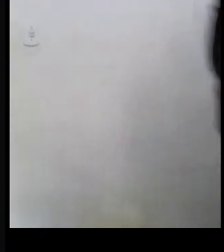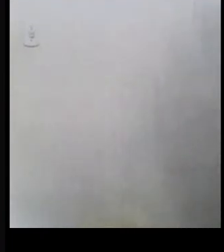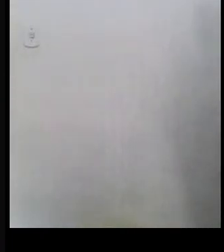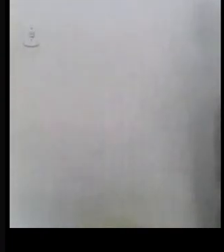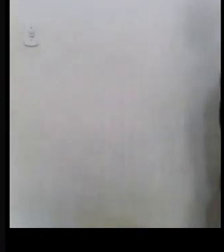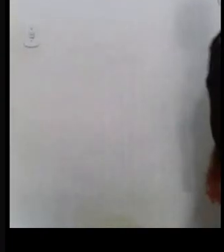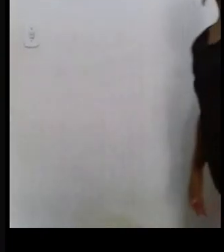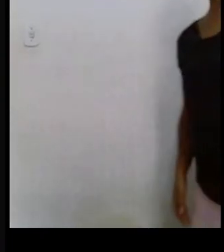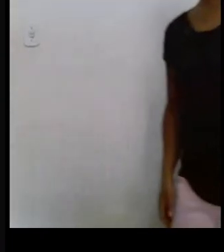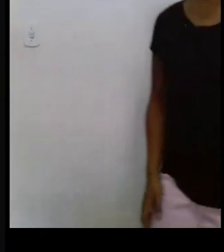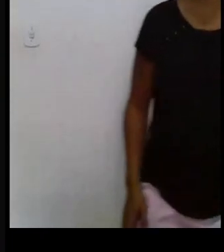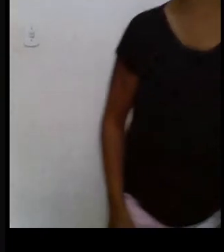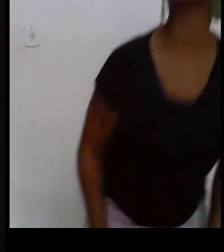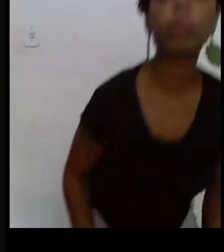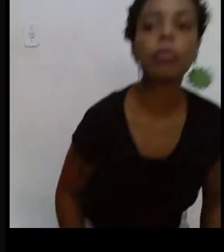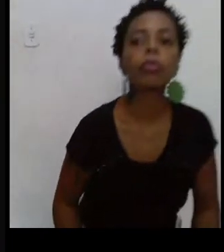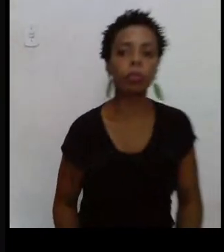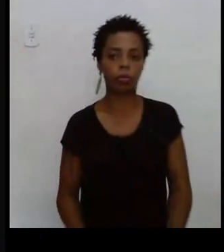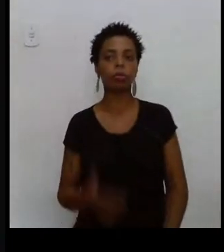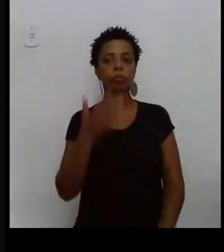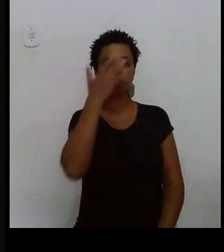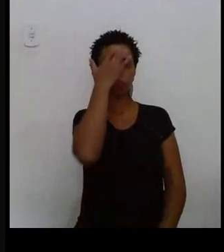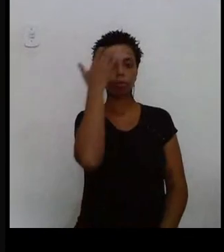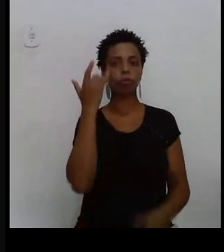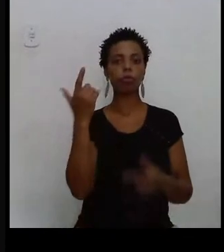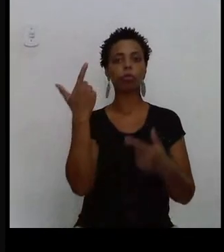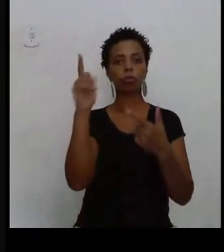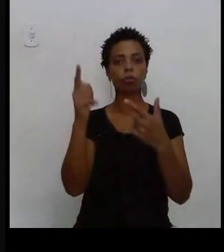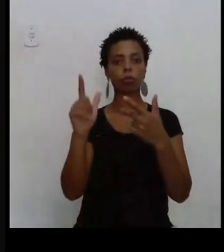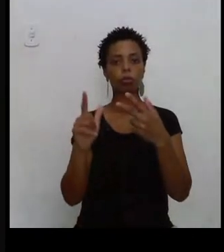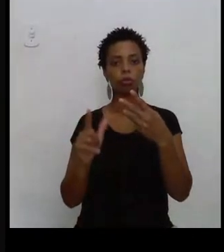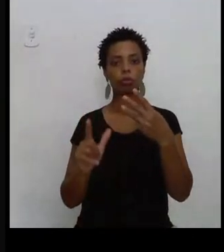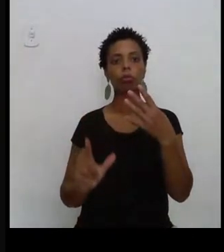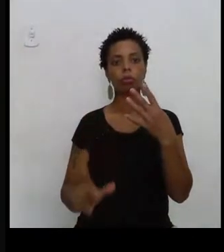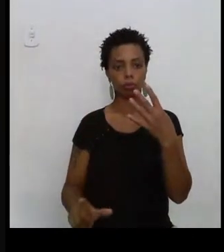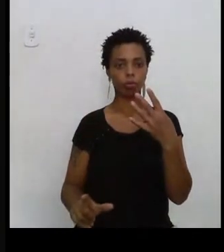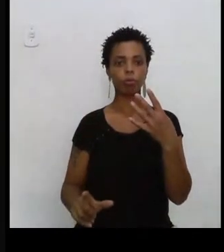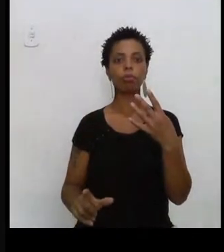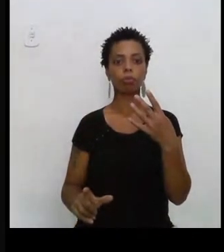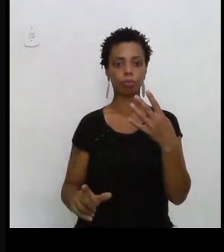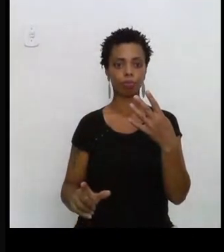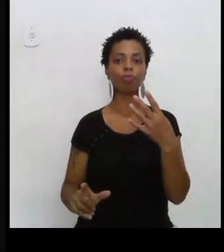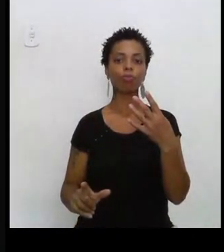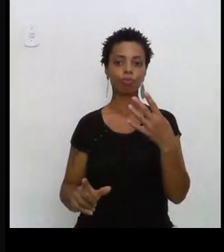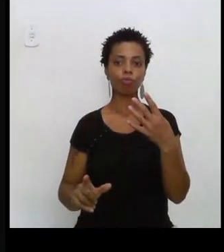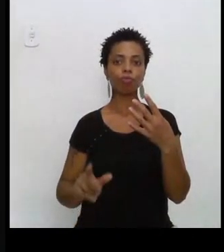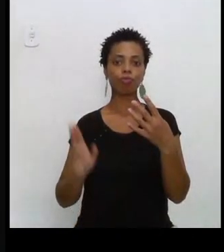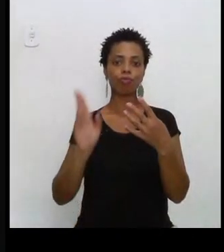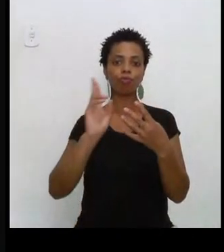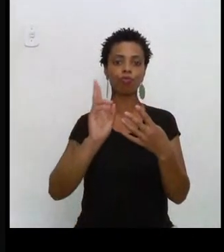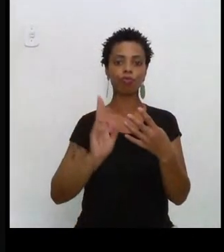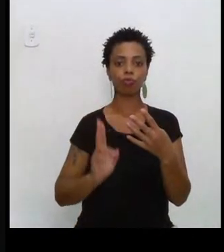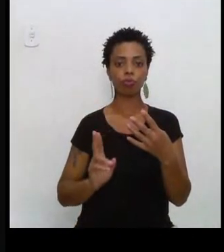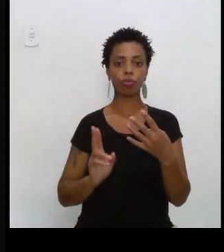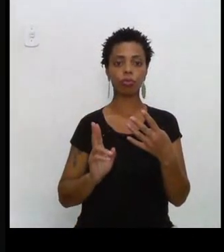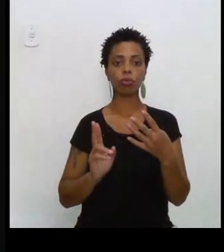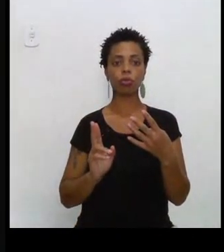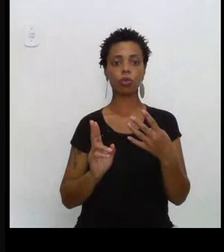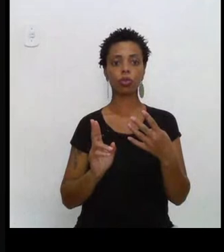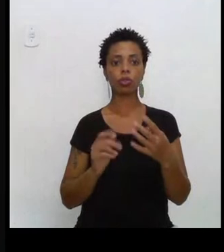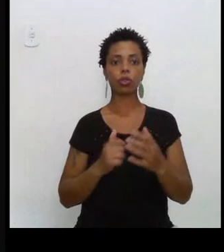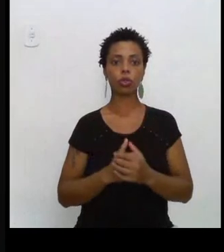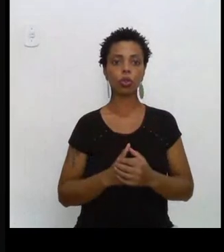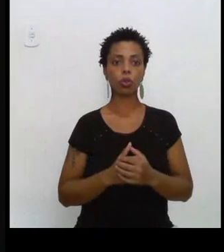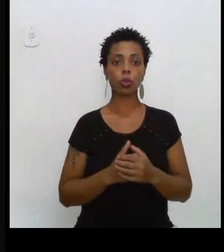as outras Persona é um lugar por ser tu a contrapelo desse outro que não se sabe estar